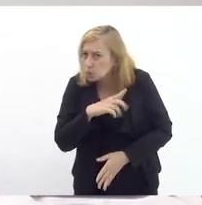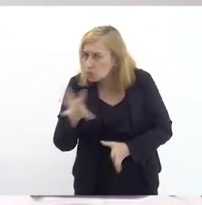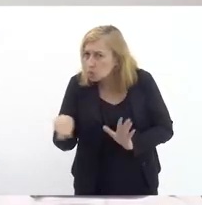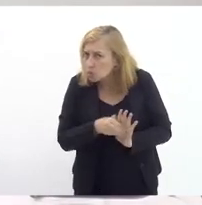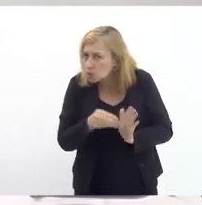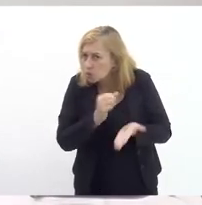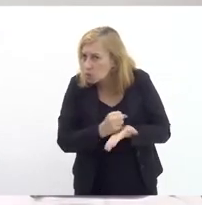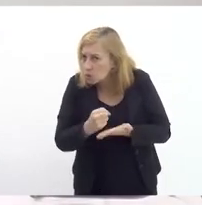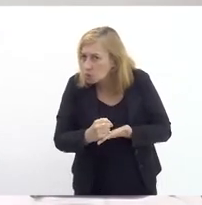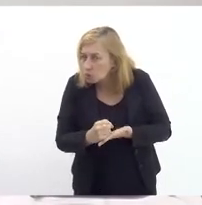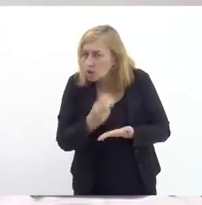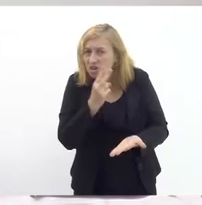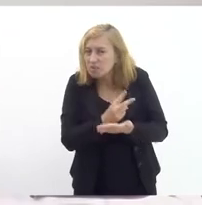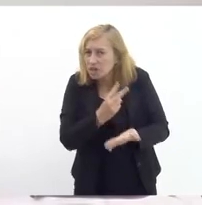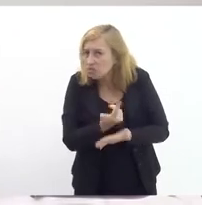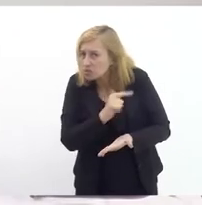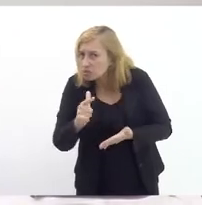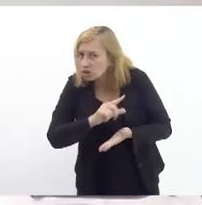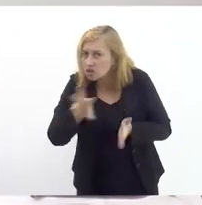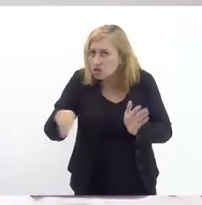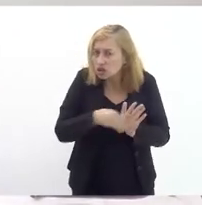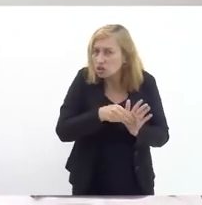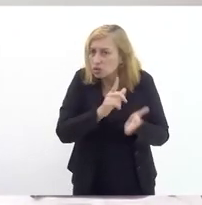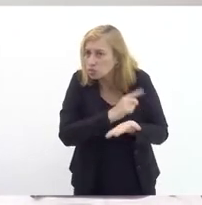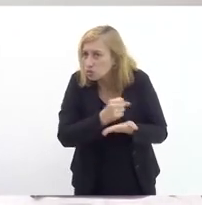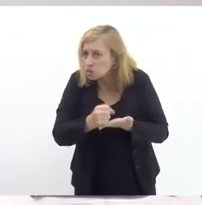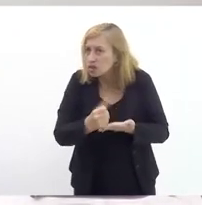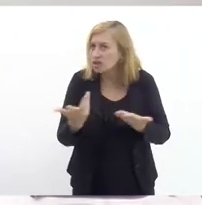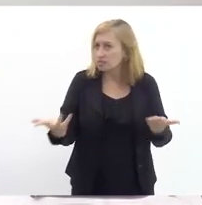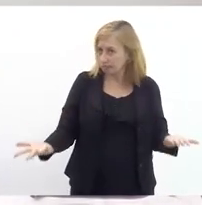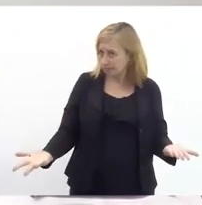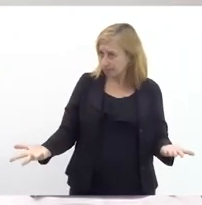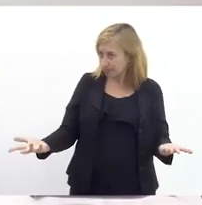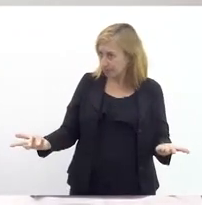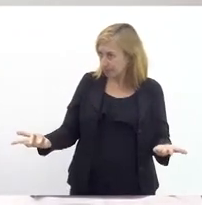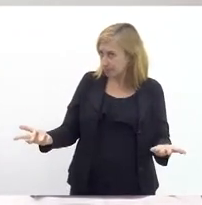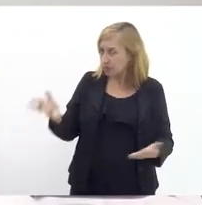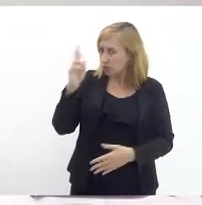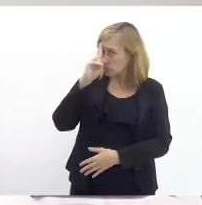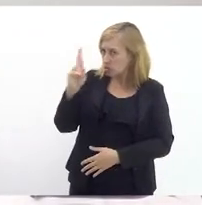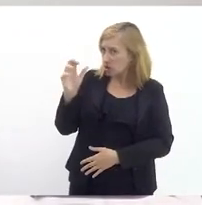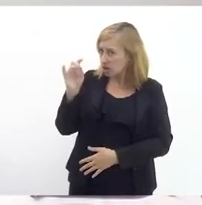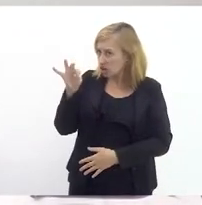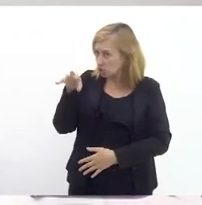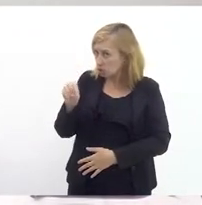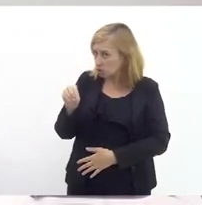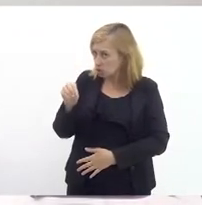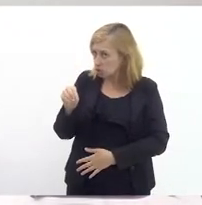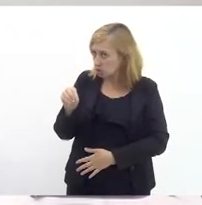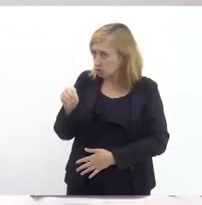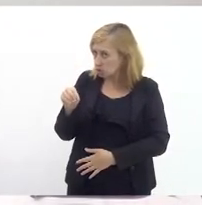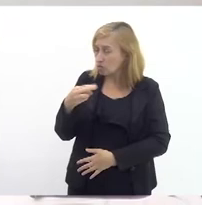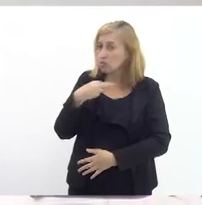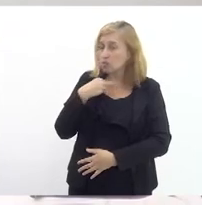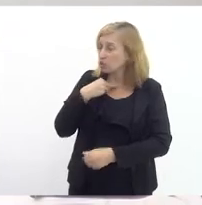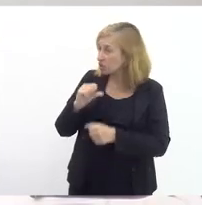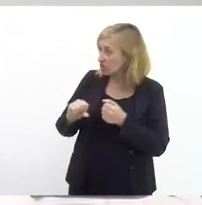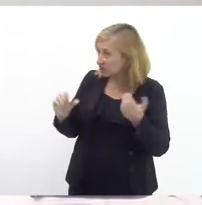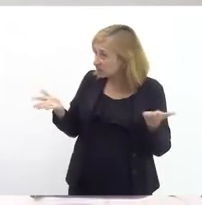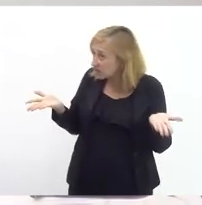contrato? E mesmo não estando no contrato, o senhor Antônio, o senhor não poderia